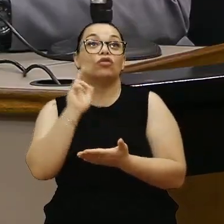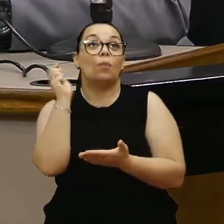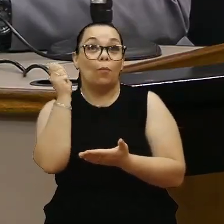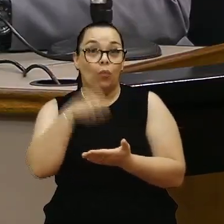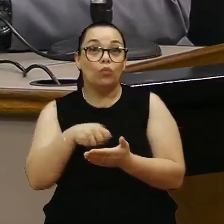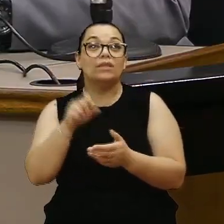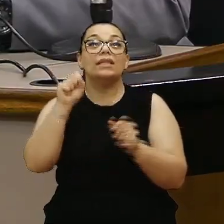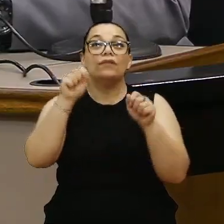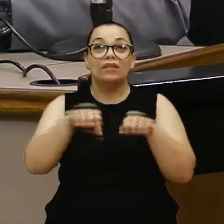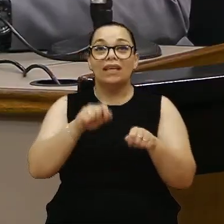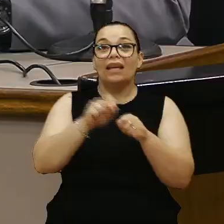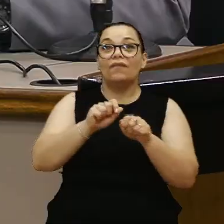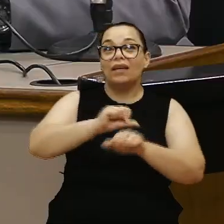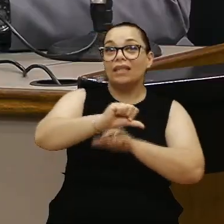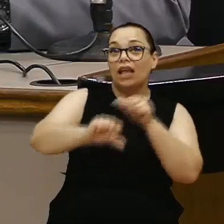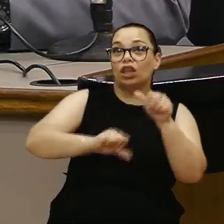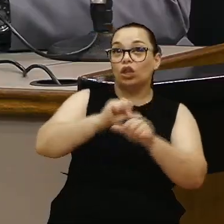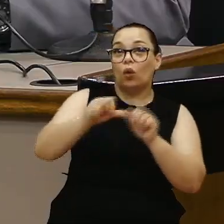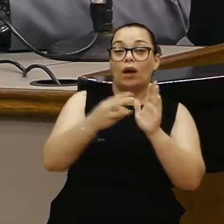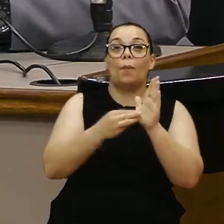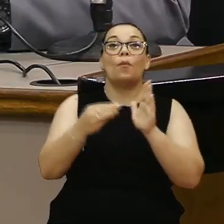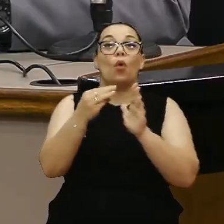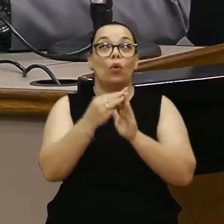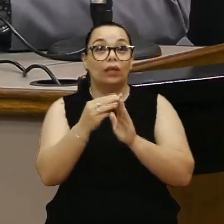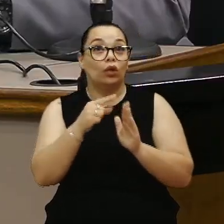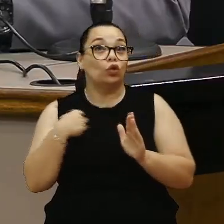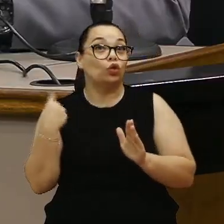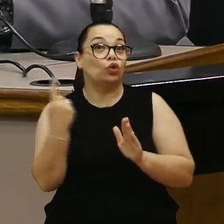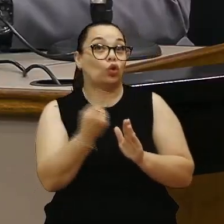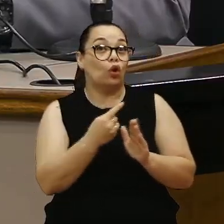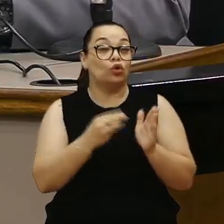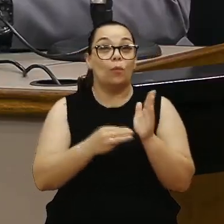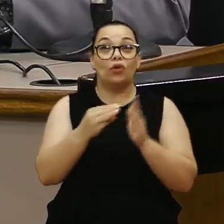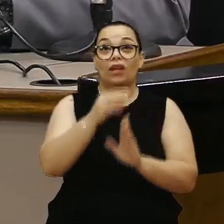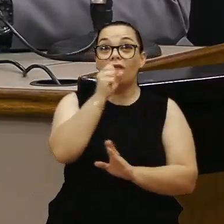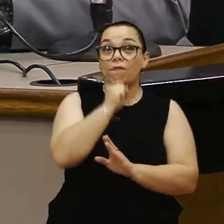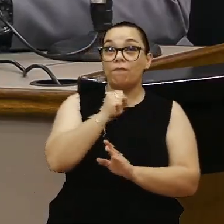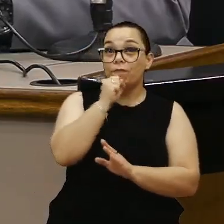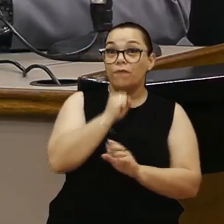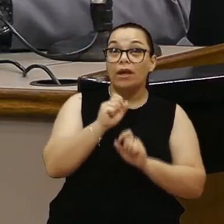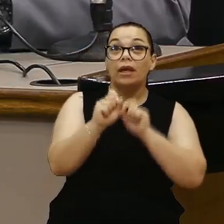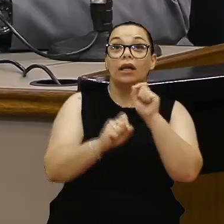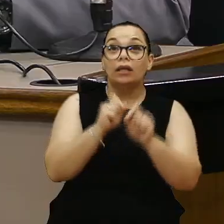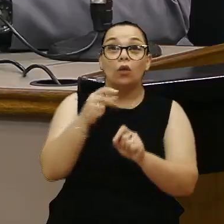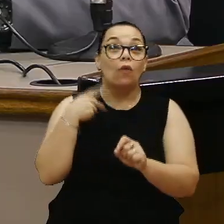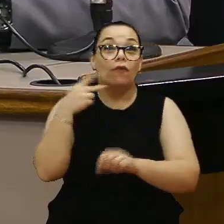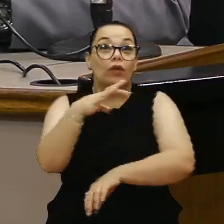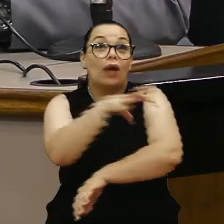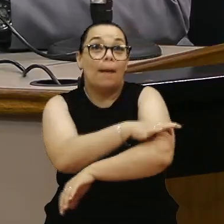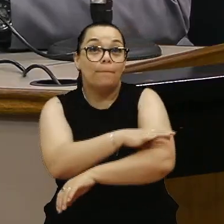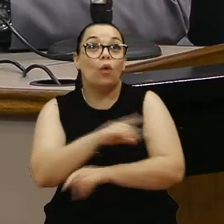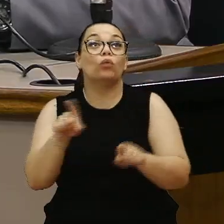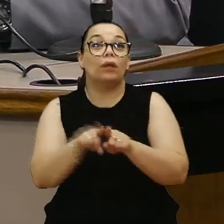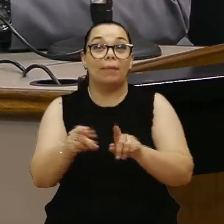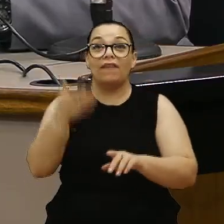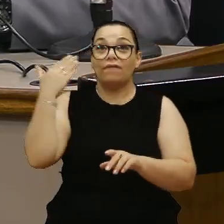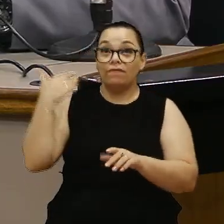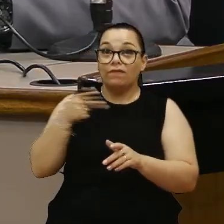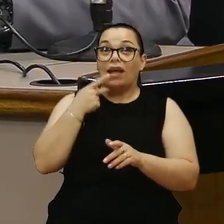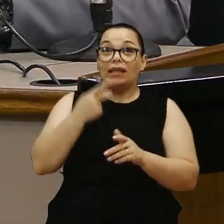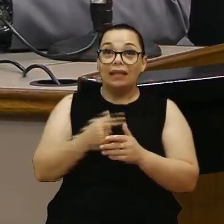possível fazer a troca desse modelo. Porque o nosso modelo está ultrapassado e, como o vereador Capitão Ramon falou, e eu tinha falado na